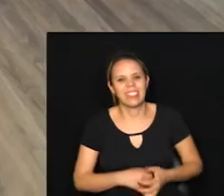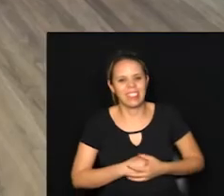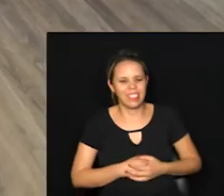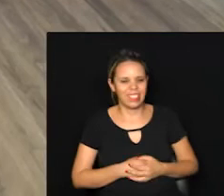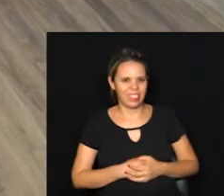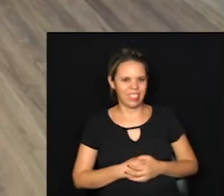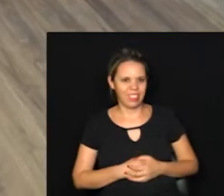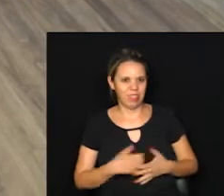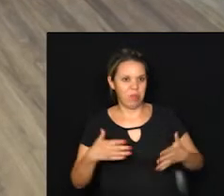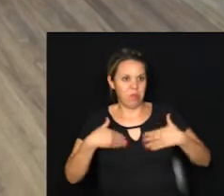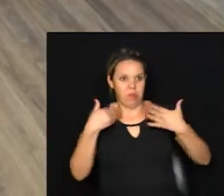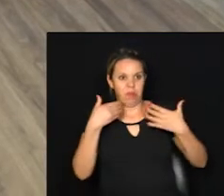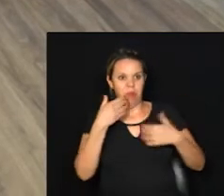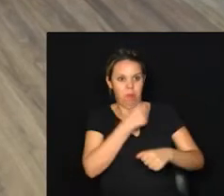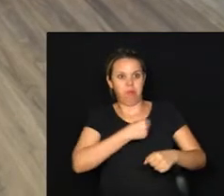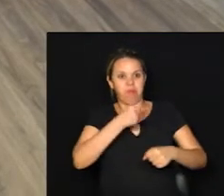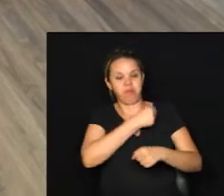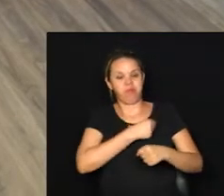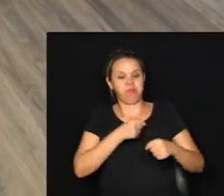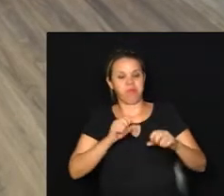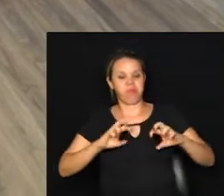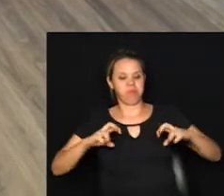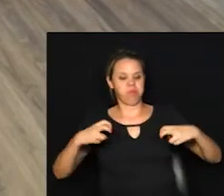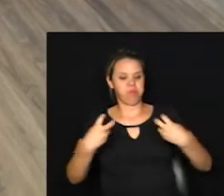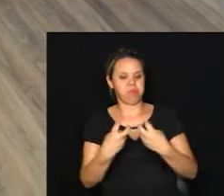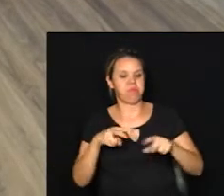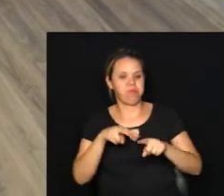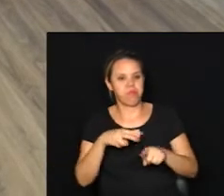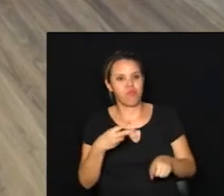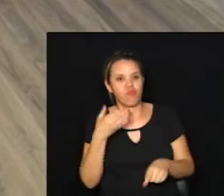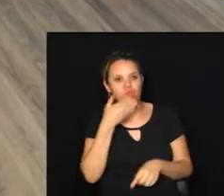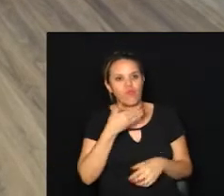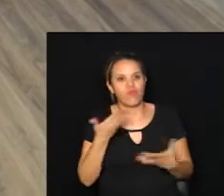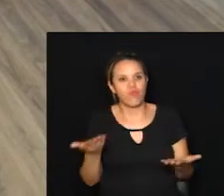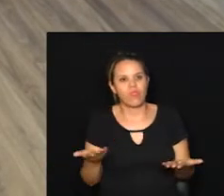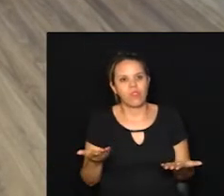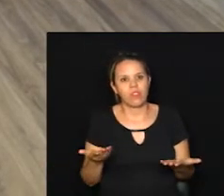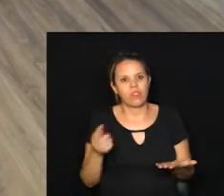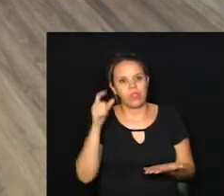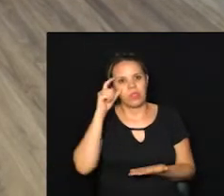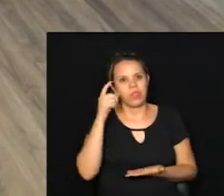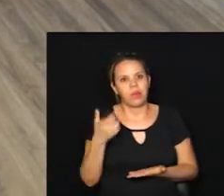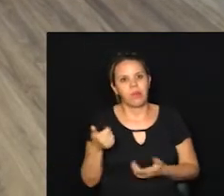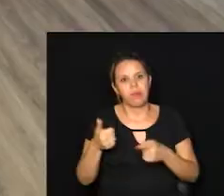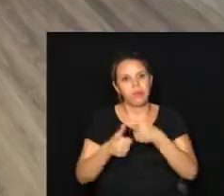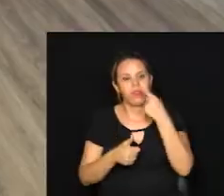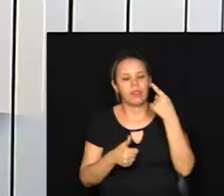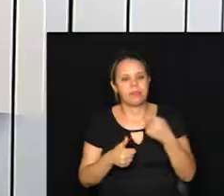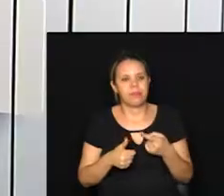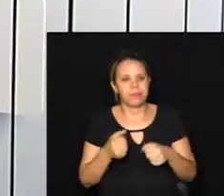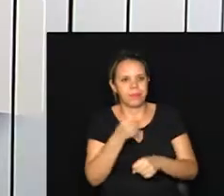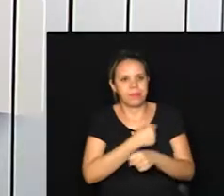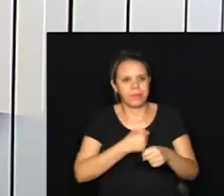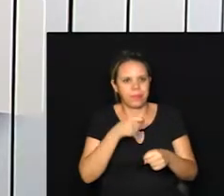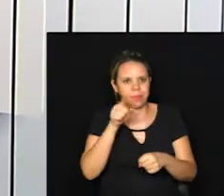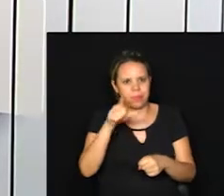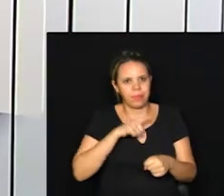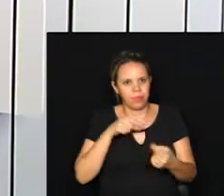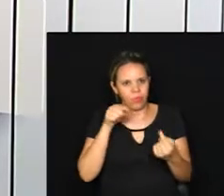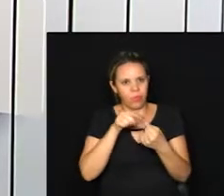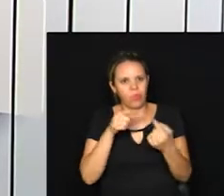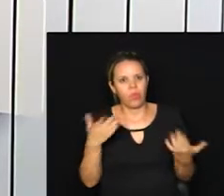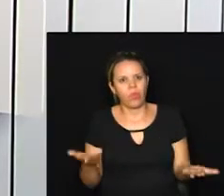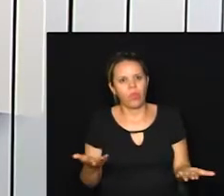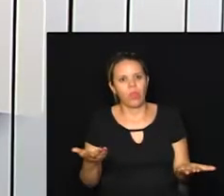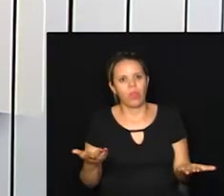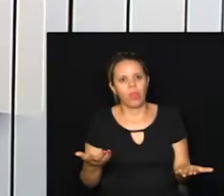Se empolgaram na receita aí, hein, Michel Amorim? Vamos por partes, né? Primeiro, naquela receita, você identificou